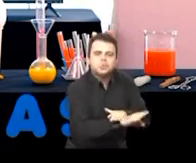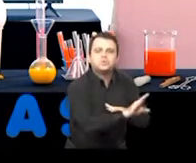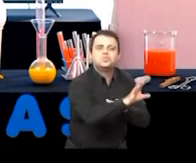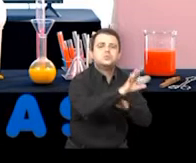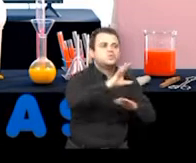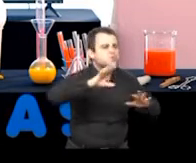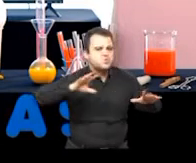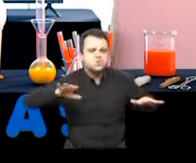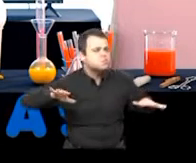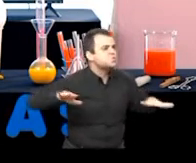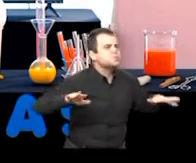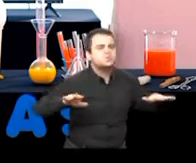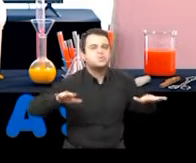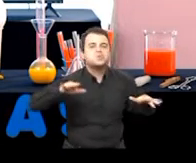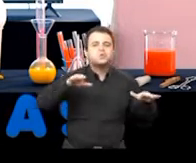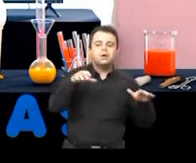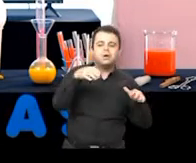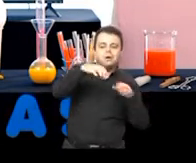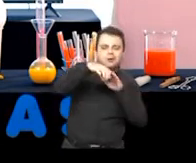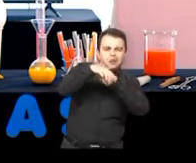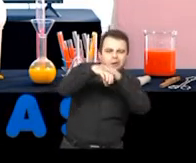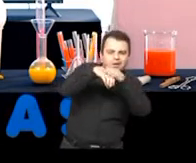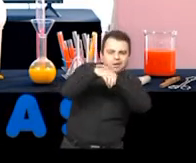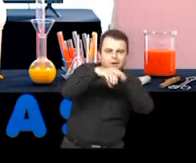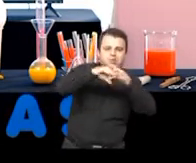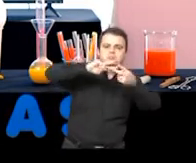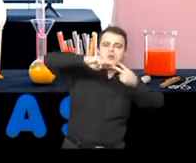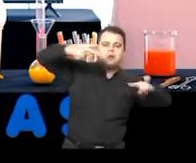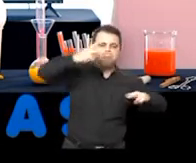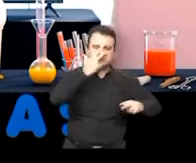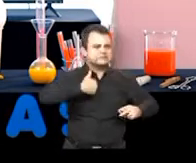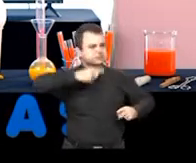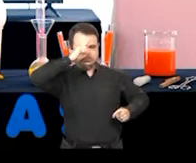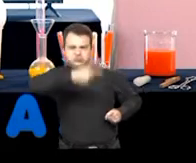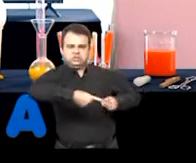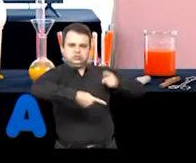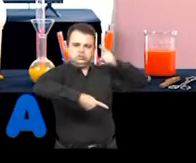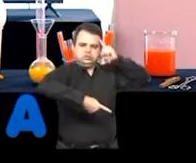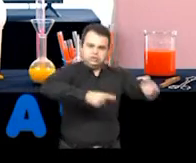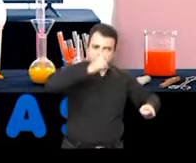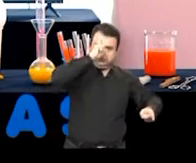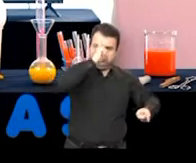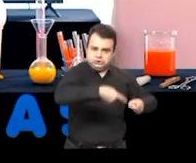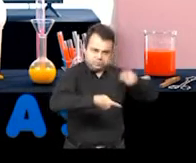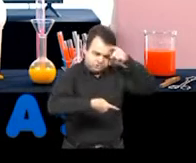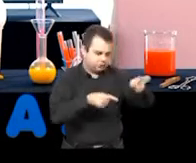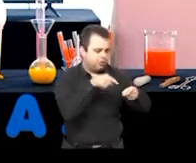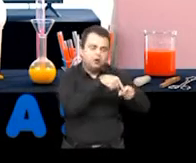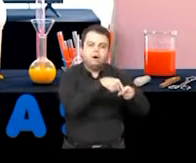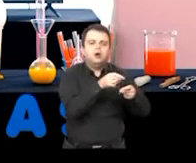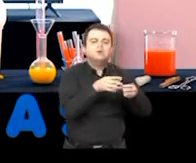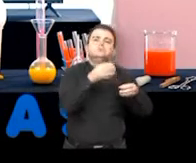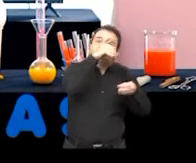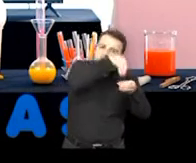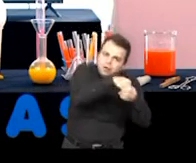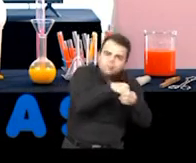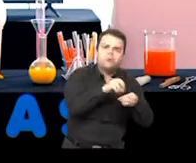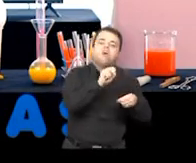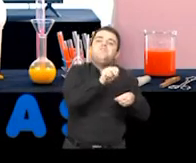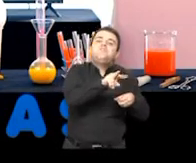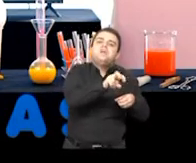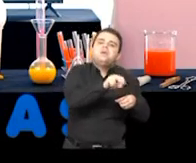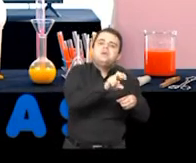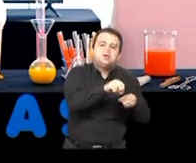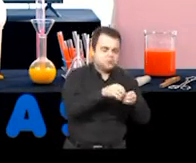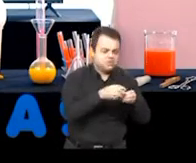o material genético do vírus vai comandar essa célula para produzir novos vírus. Mas ficou um